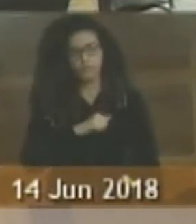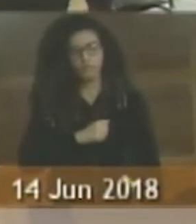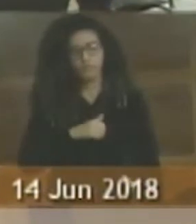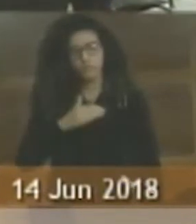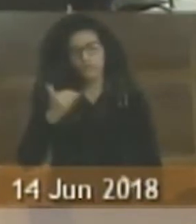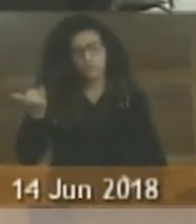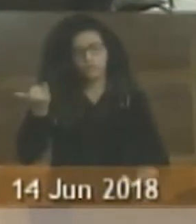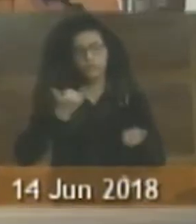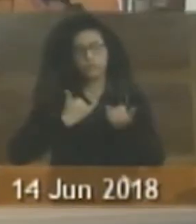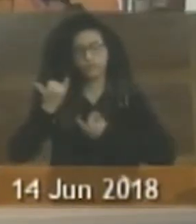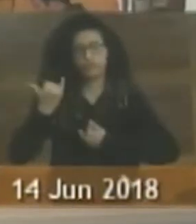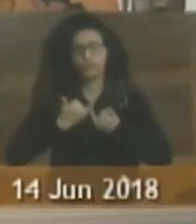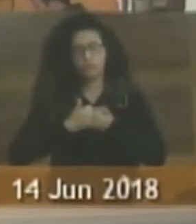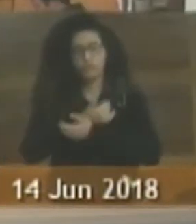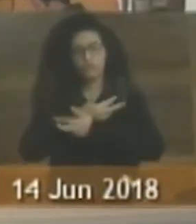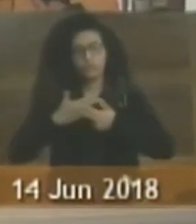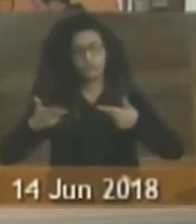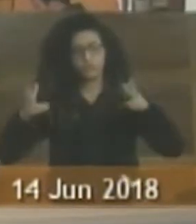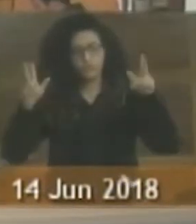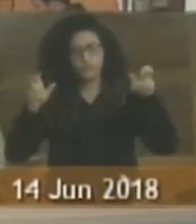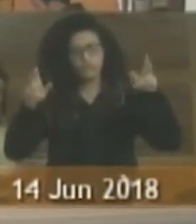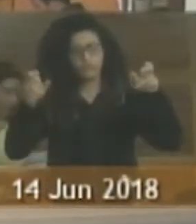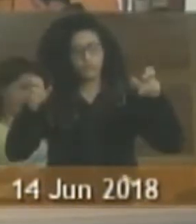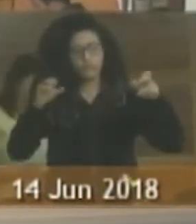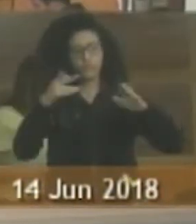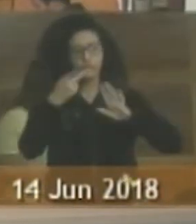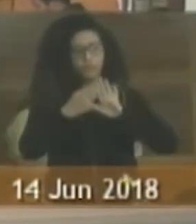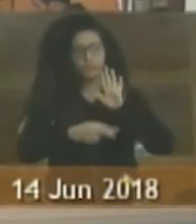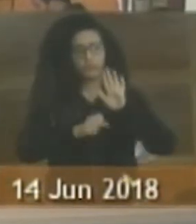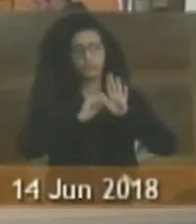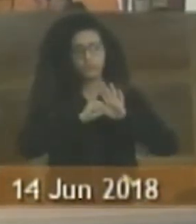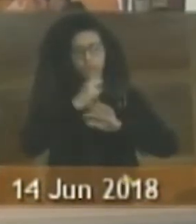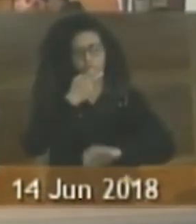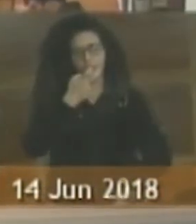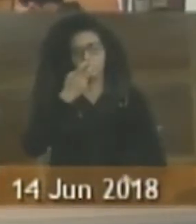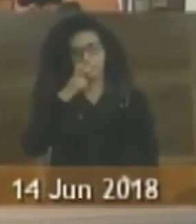Agrária, informações quanto ao processo número